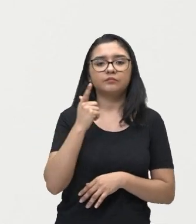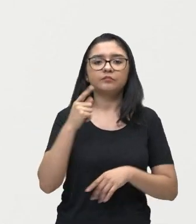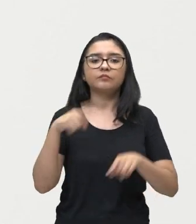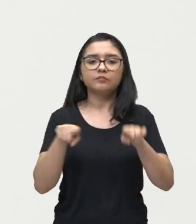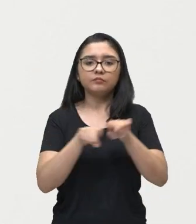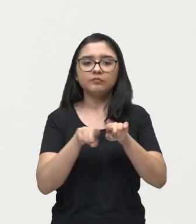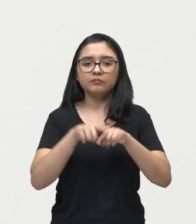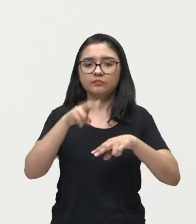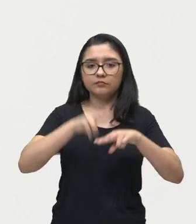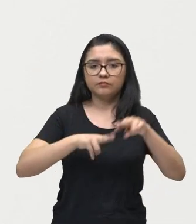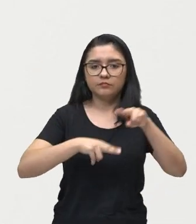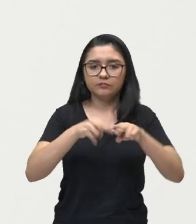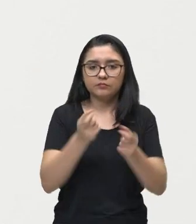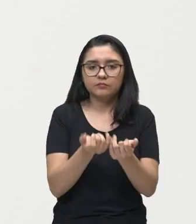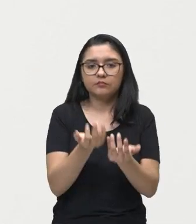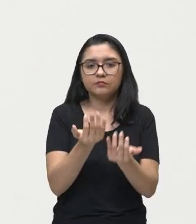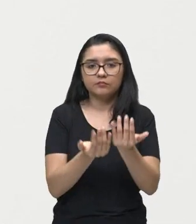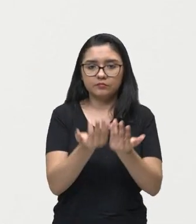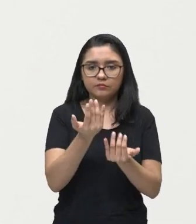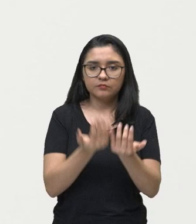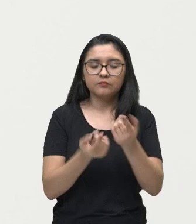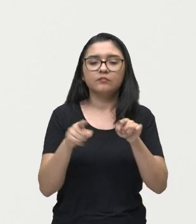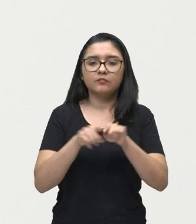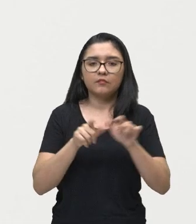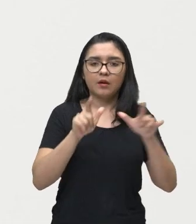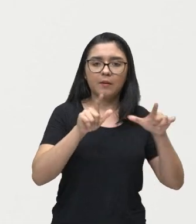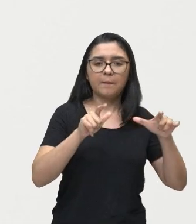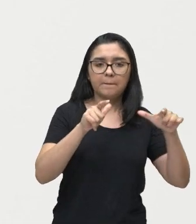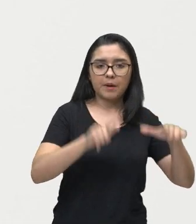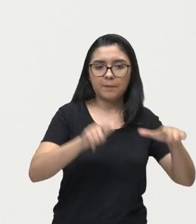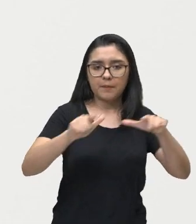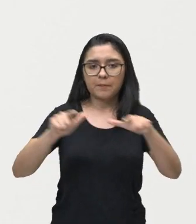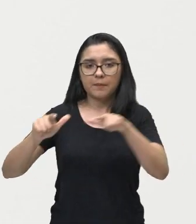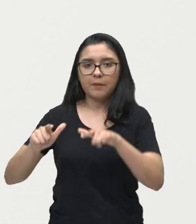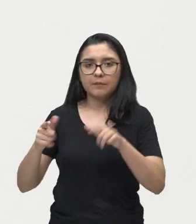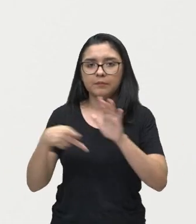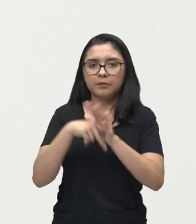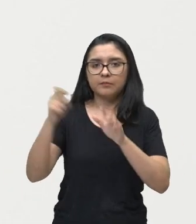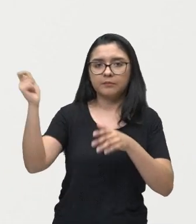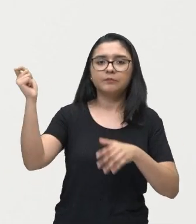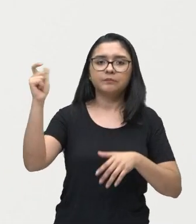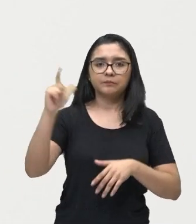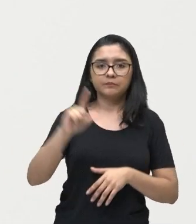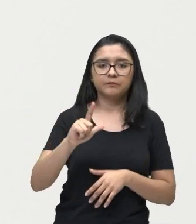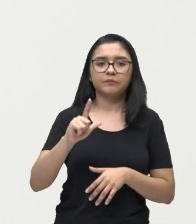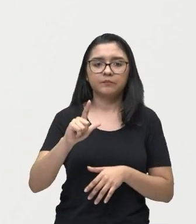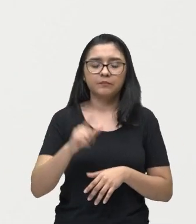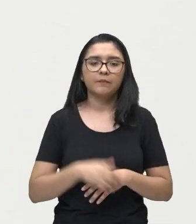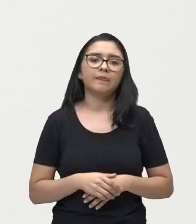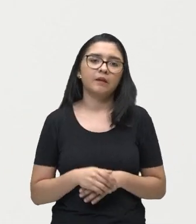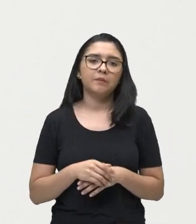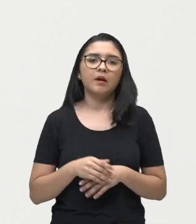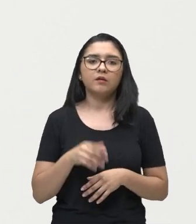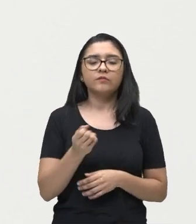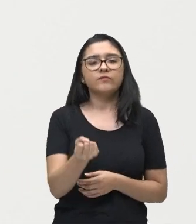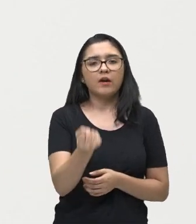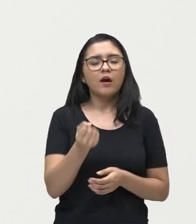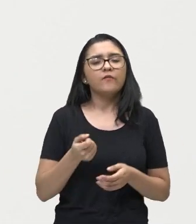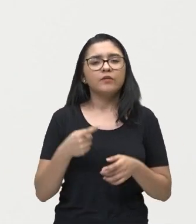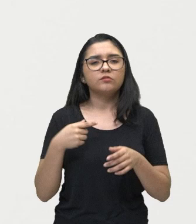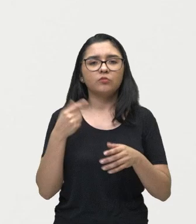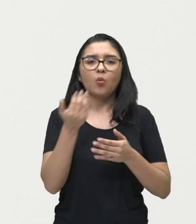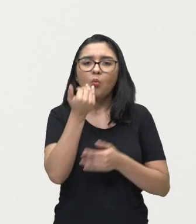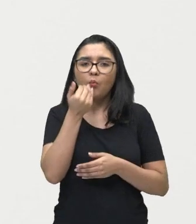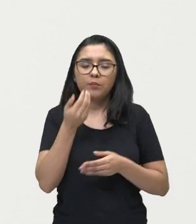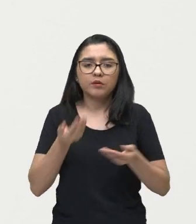que eu estava falando, as placas solares, para assar alimentos no forno, a estufa